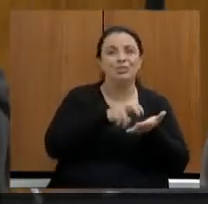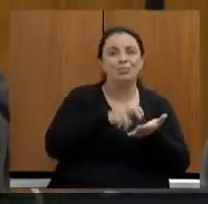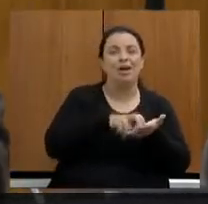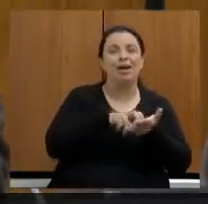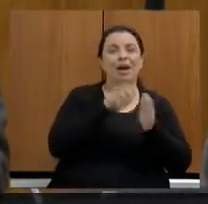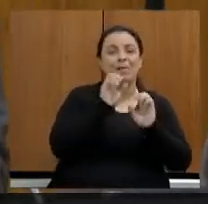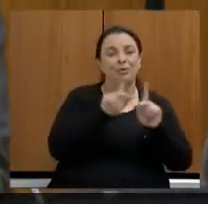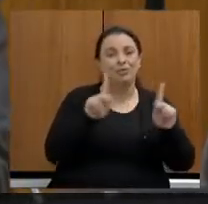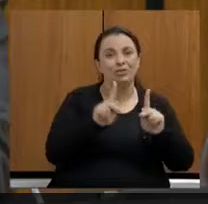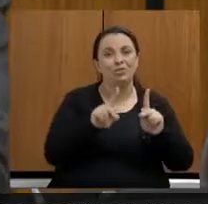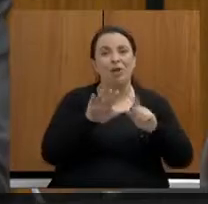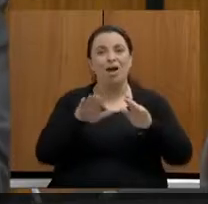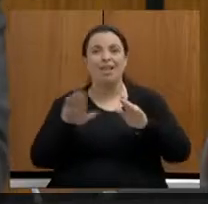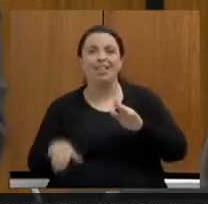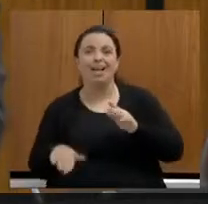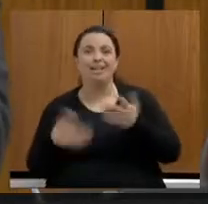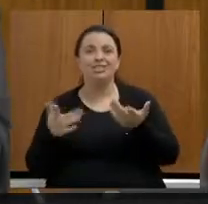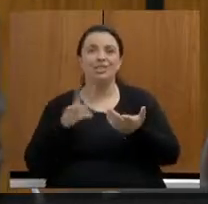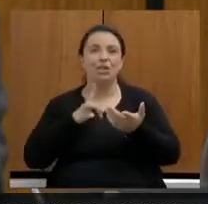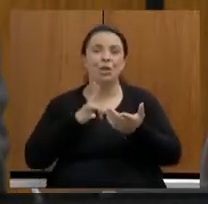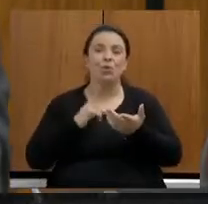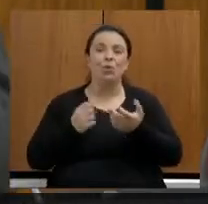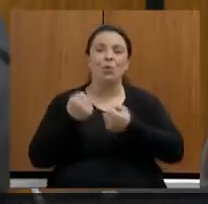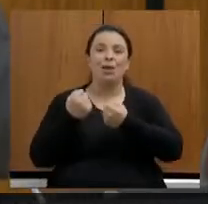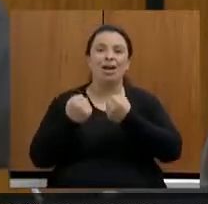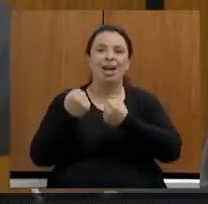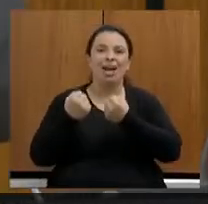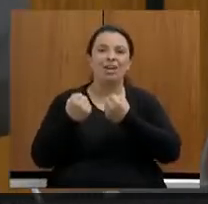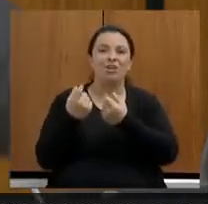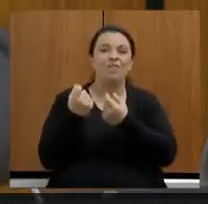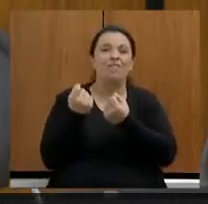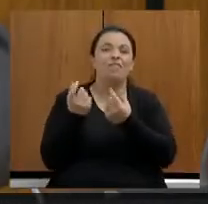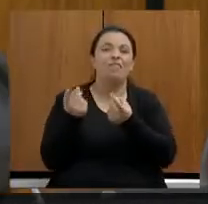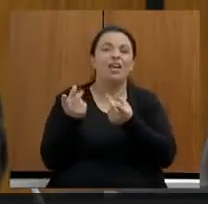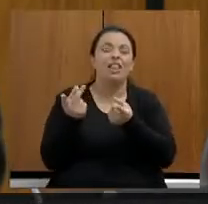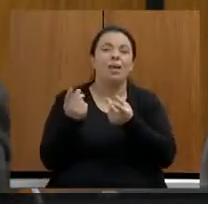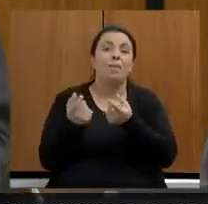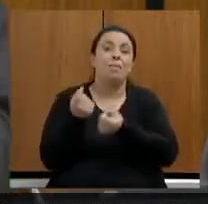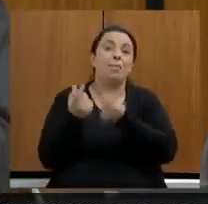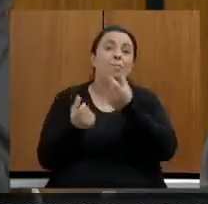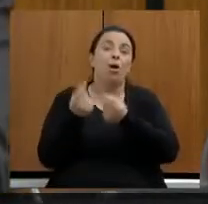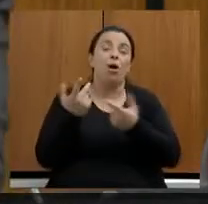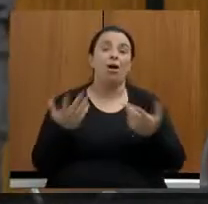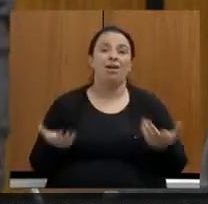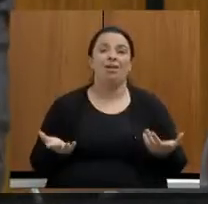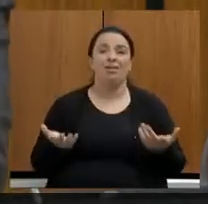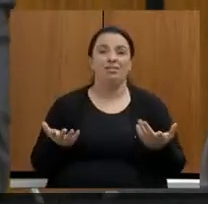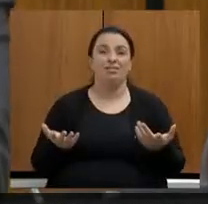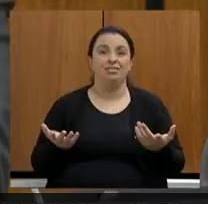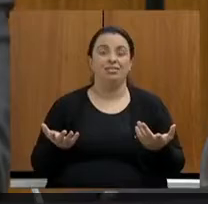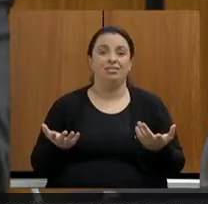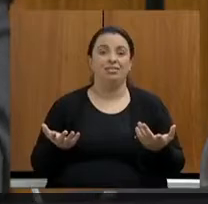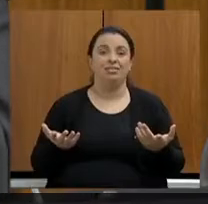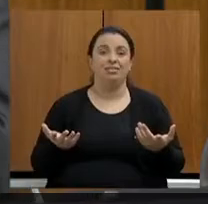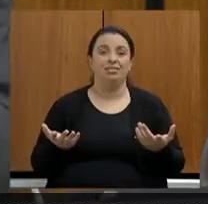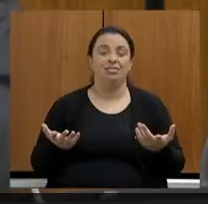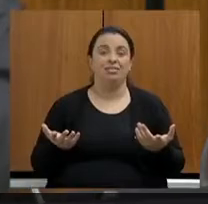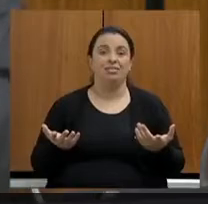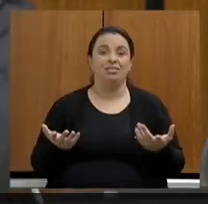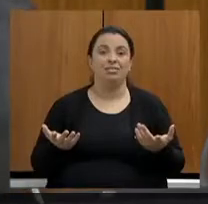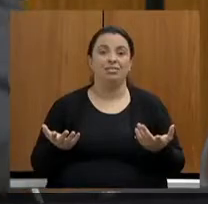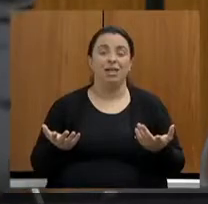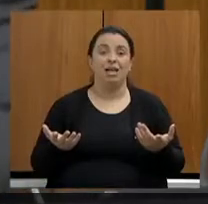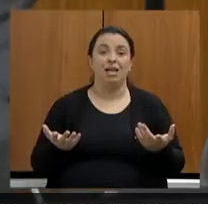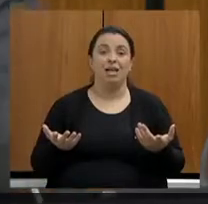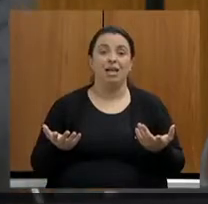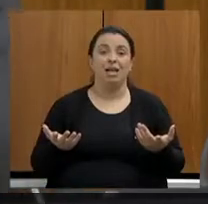tempo integral que é feito o dedo da do banco escolar em frente a um quadro negro e tempo escolher e e